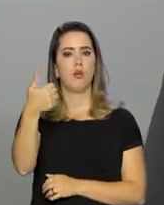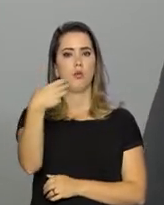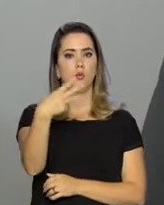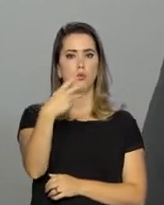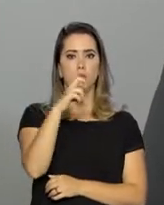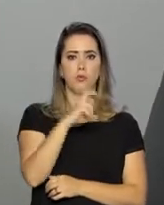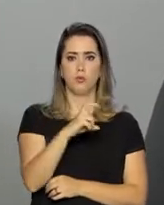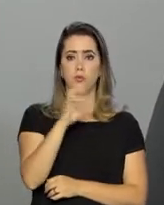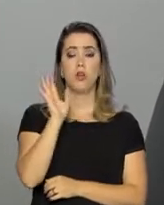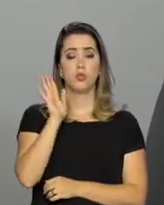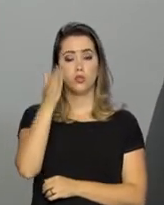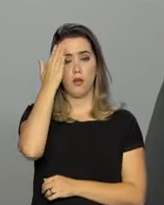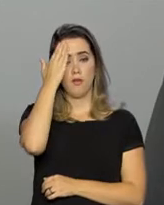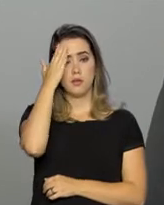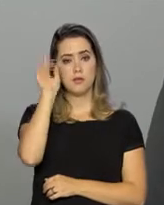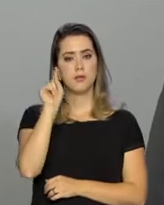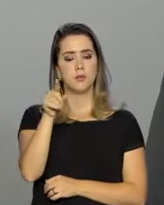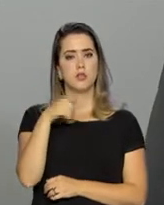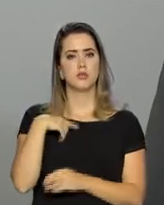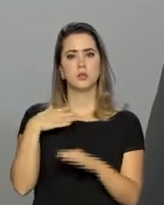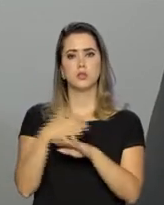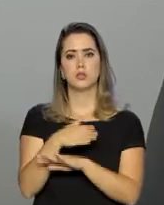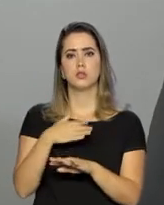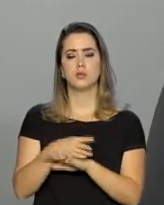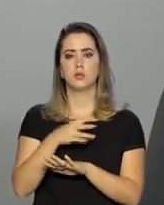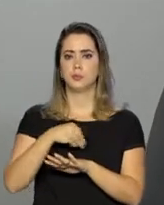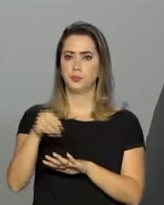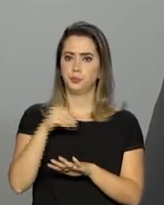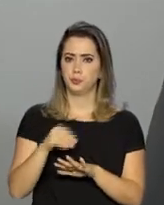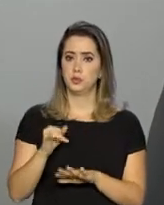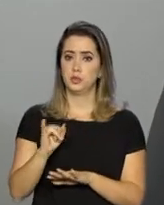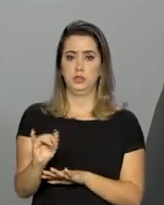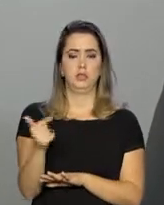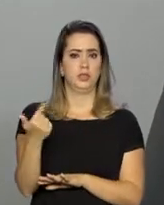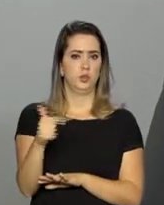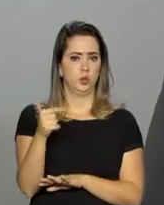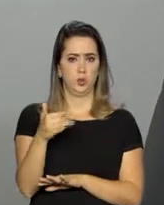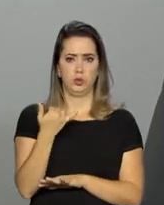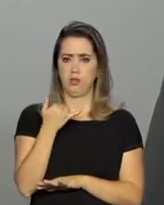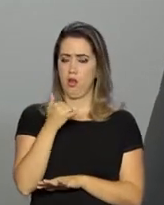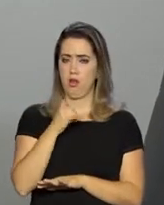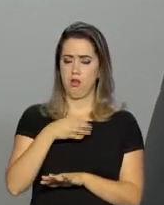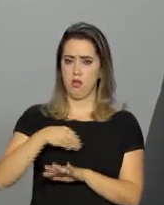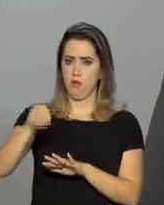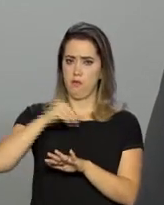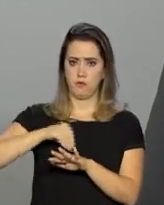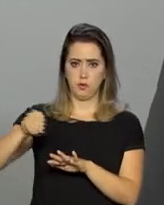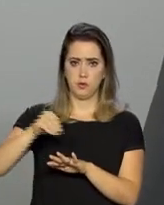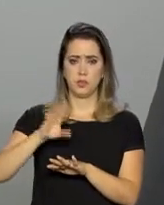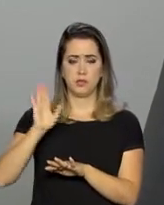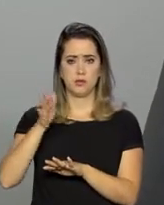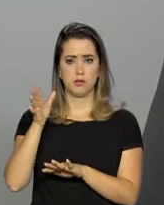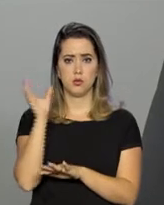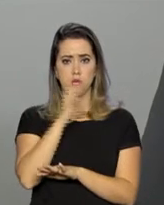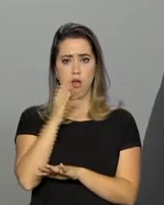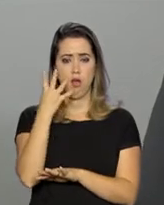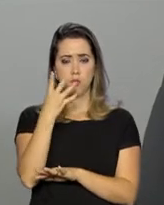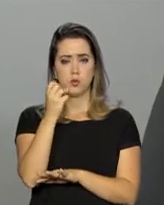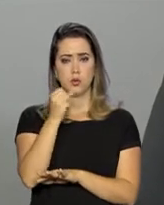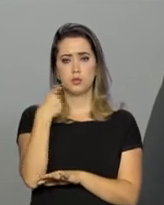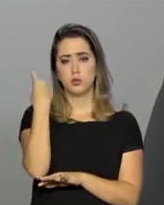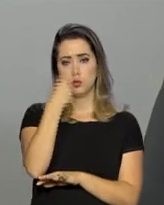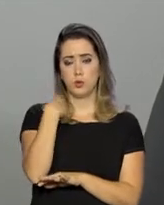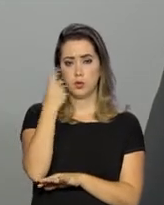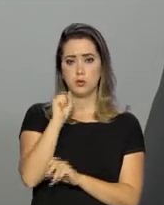ela vai poder já é ter acesso a essa informação caso não tenha ocorrido o processamento automático do do benefício